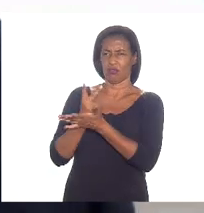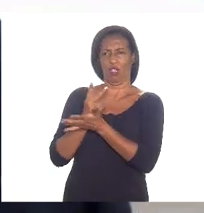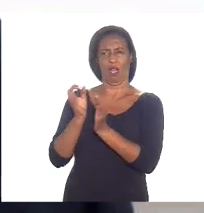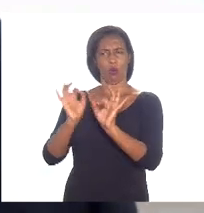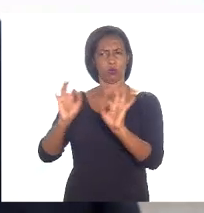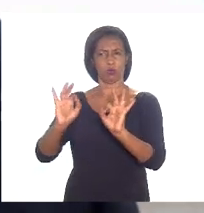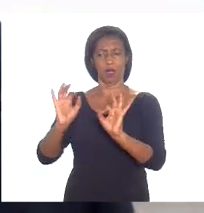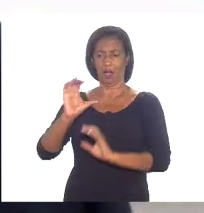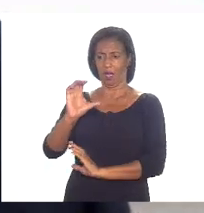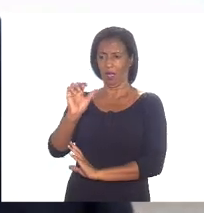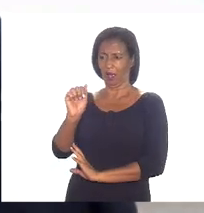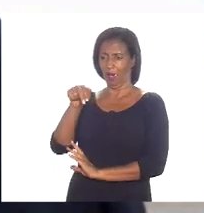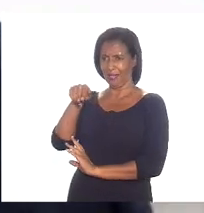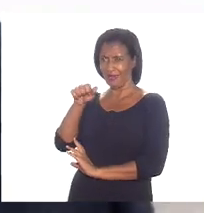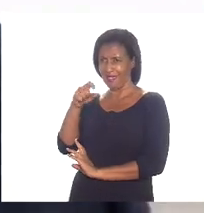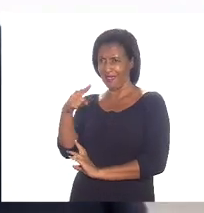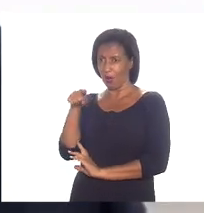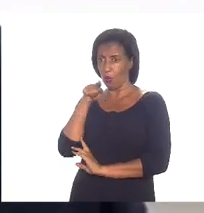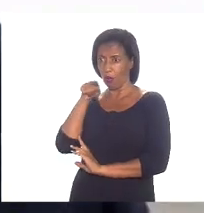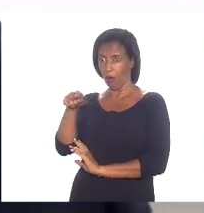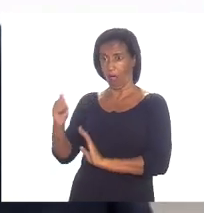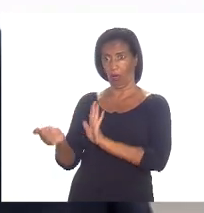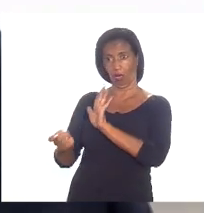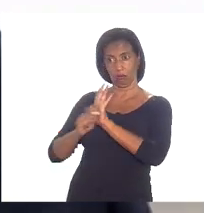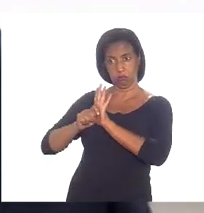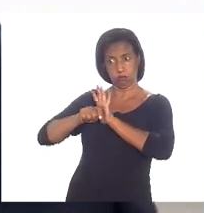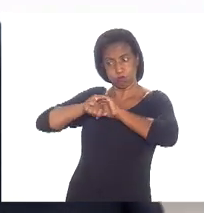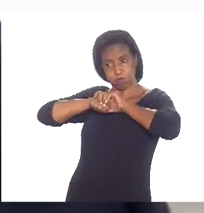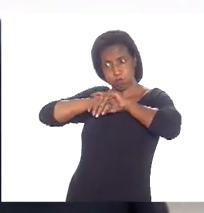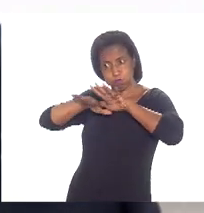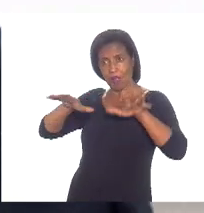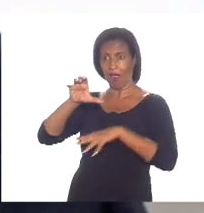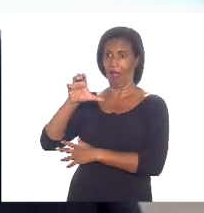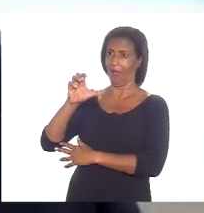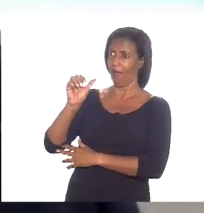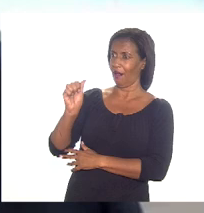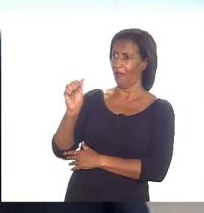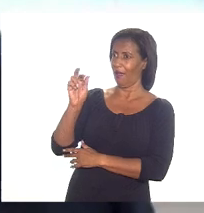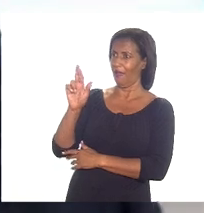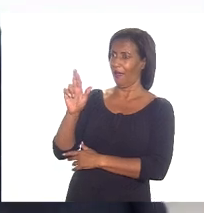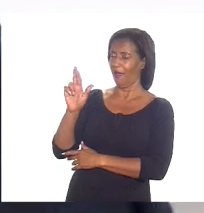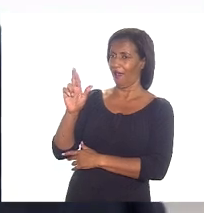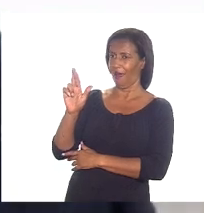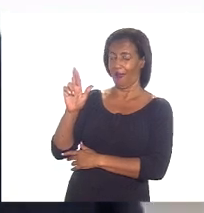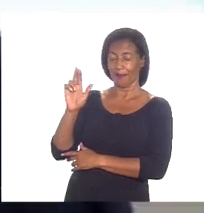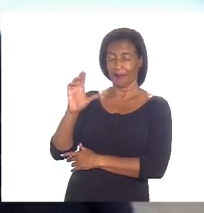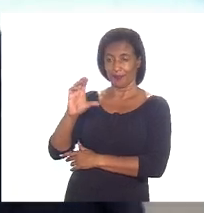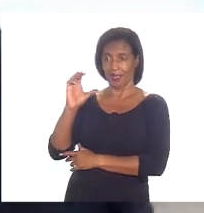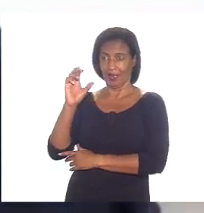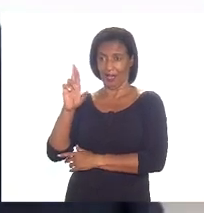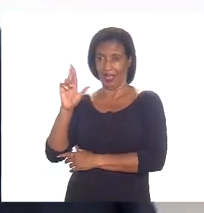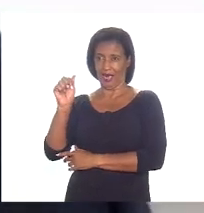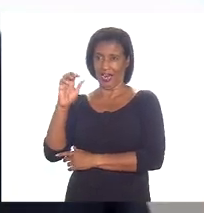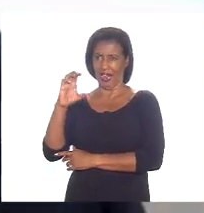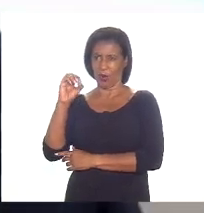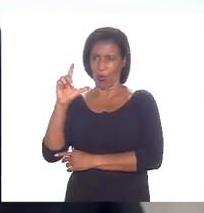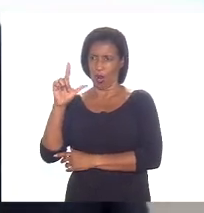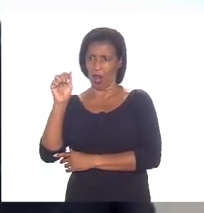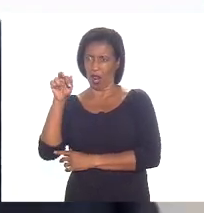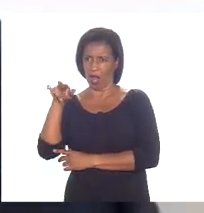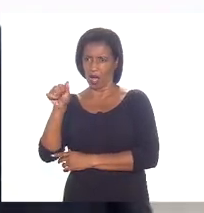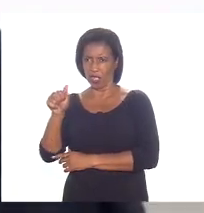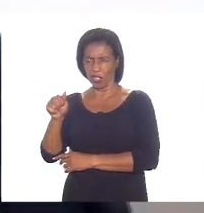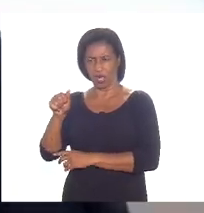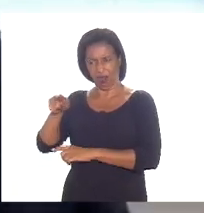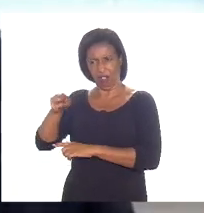Canecão se transformou numa cracolândia. Está destruído, com pichações, uma imundice, consumo de